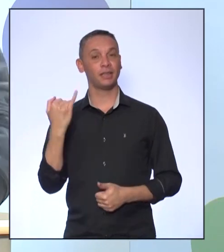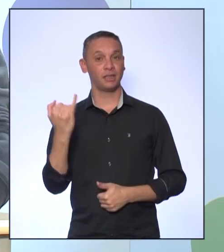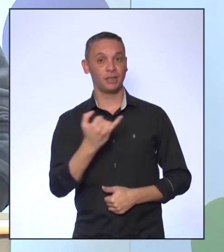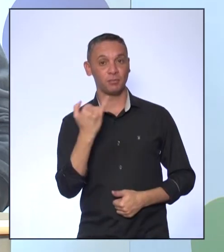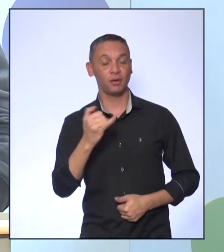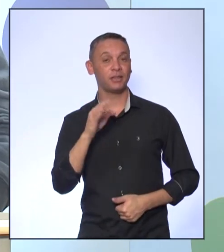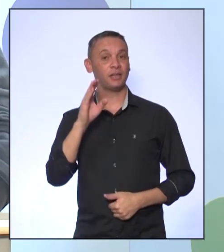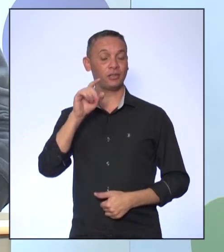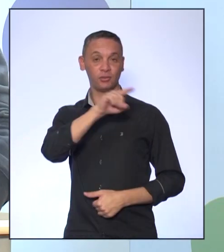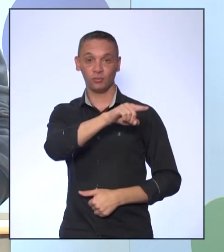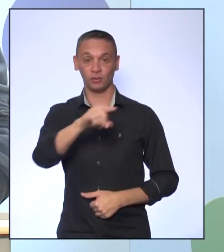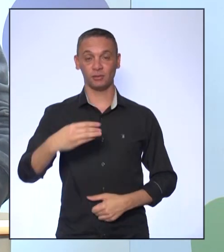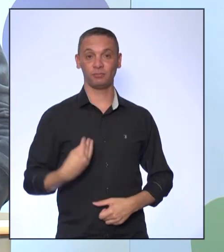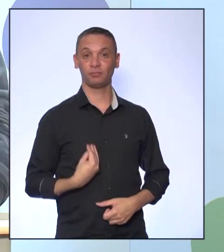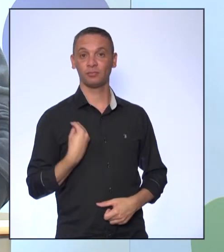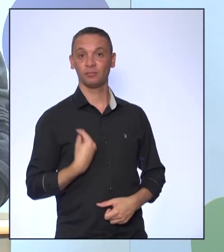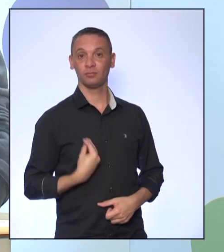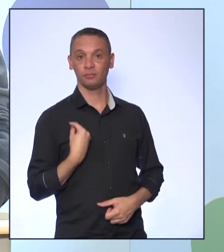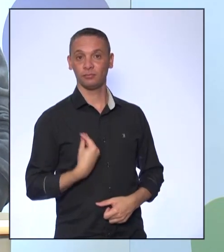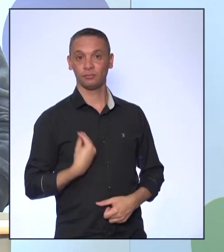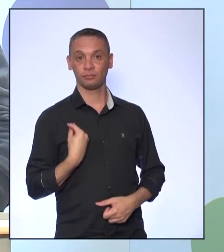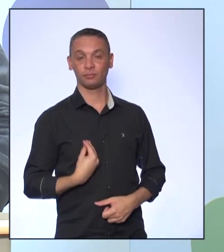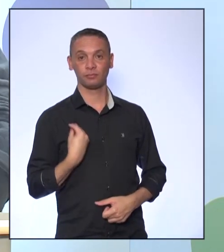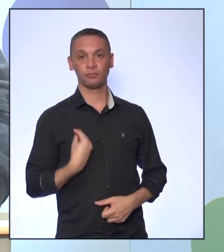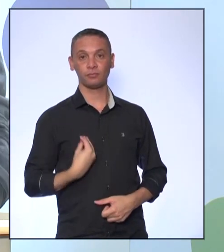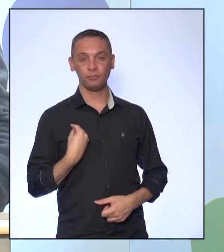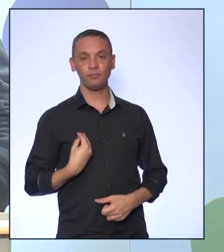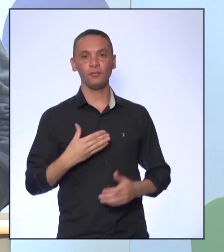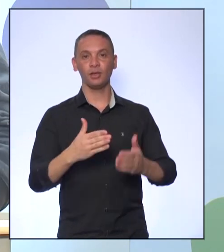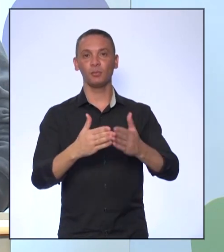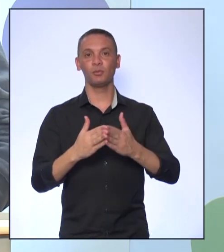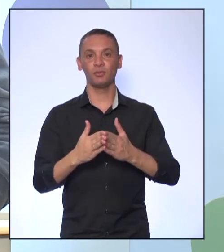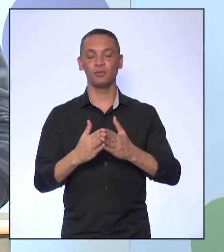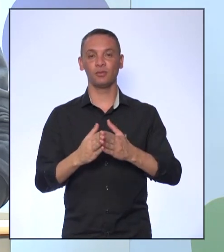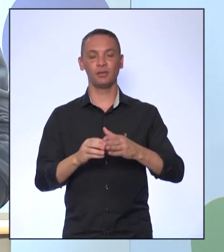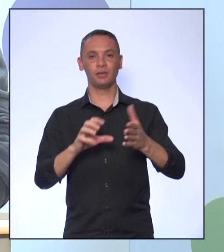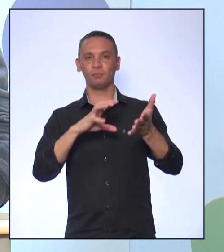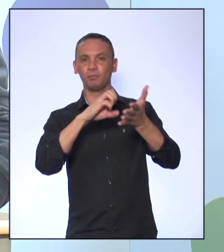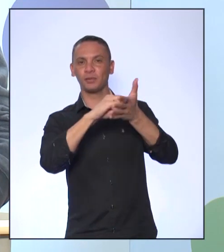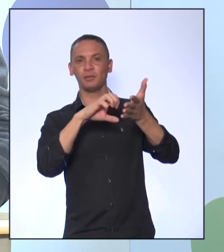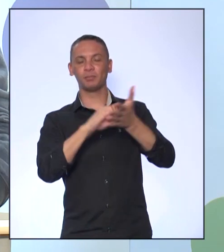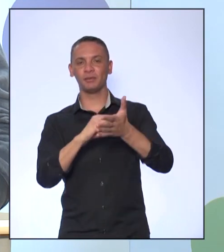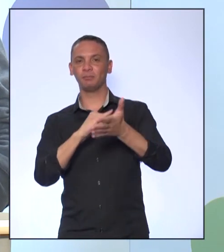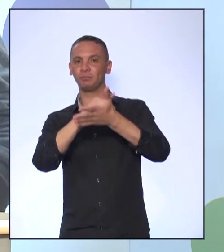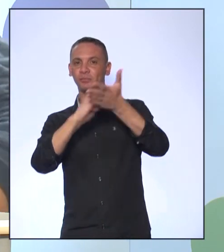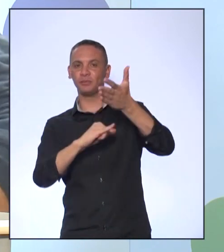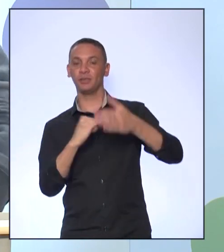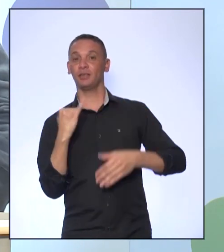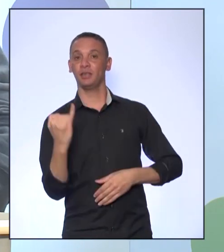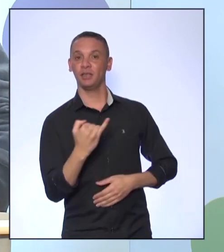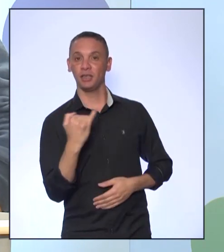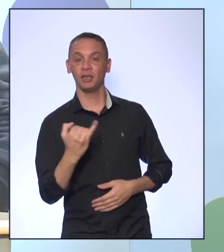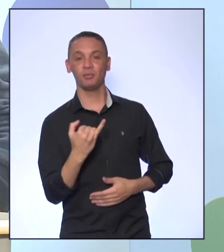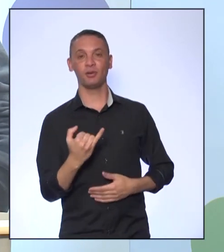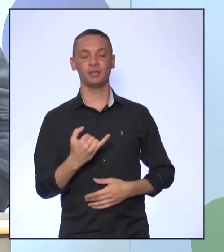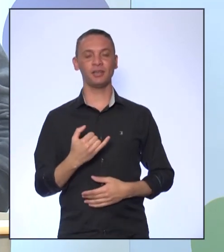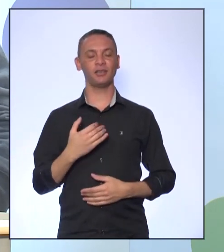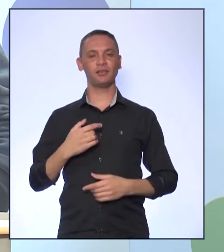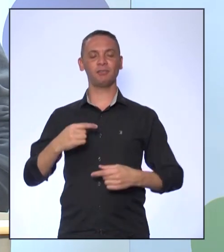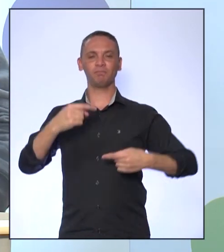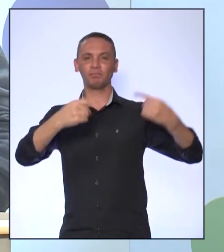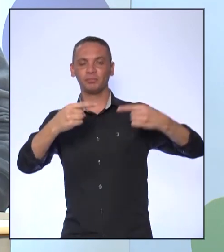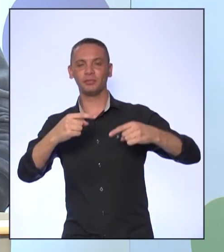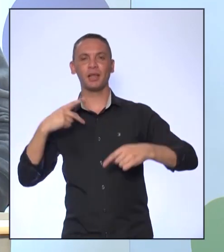a participação de vocês, né? Participem, se inscrevam, é muito legal participar dessas questões aí